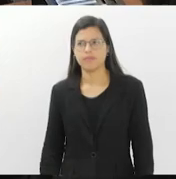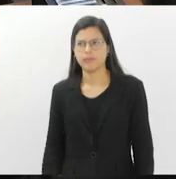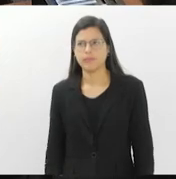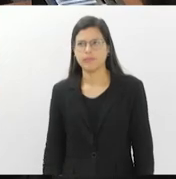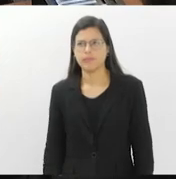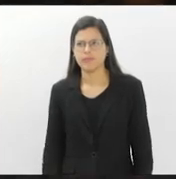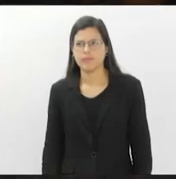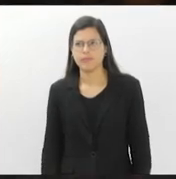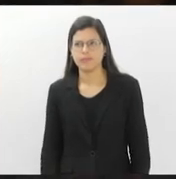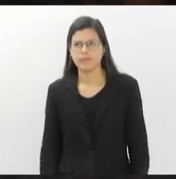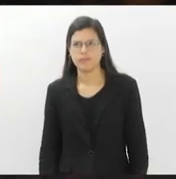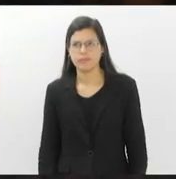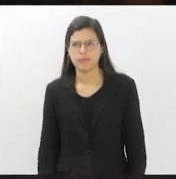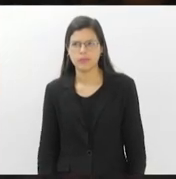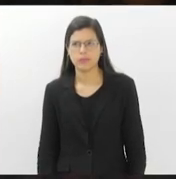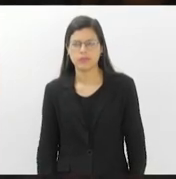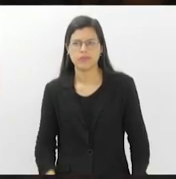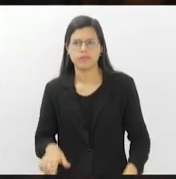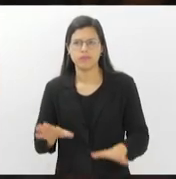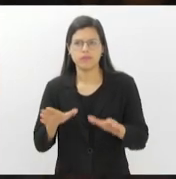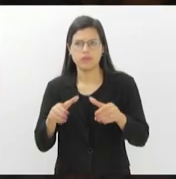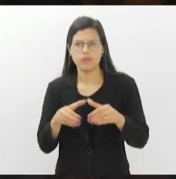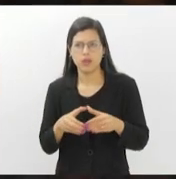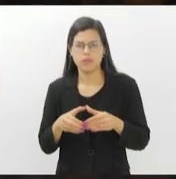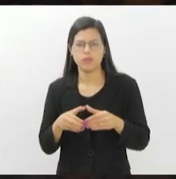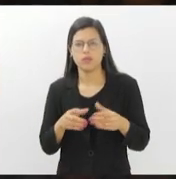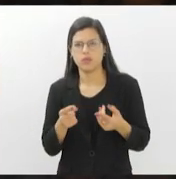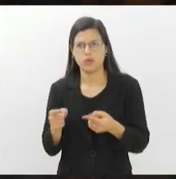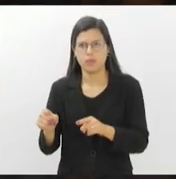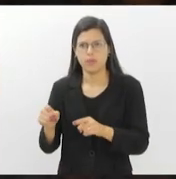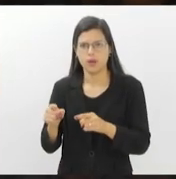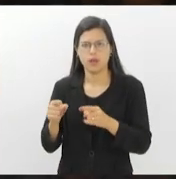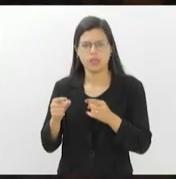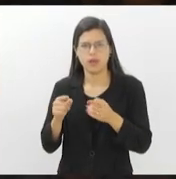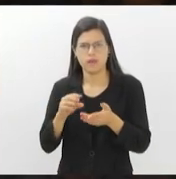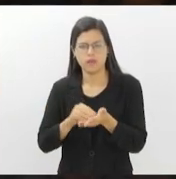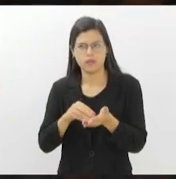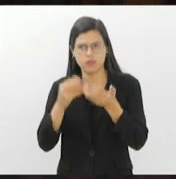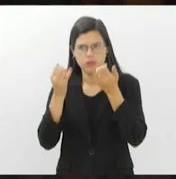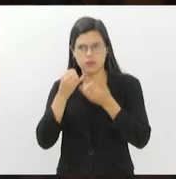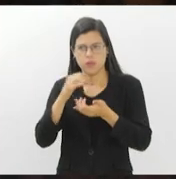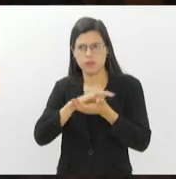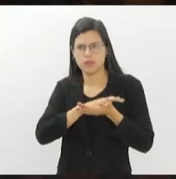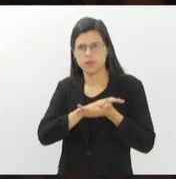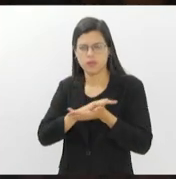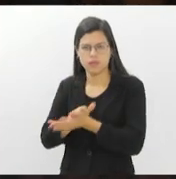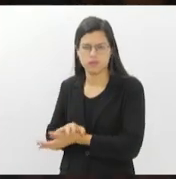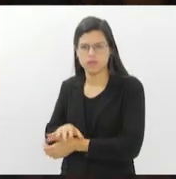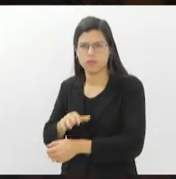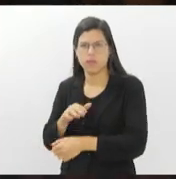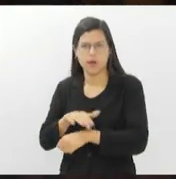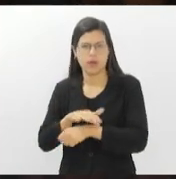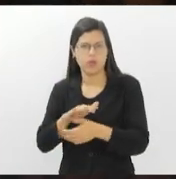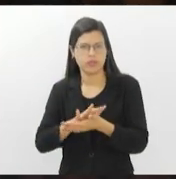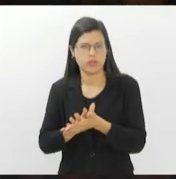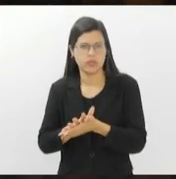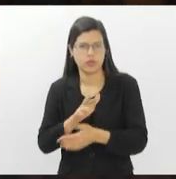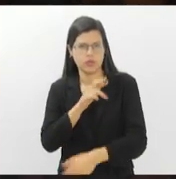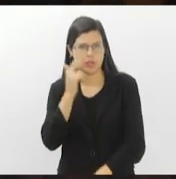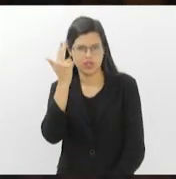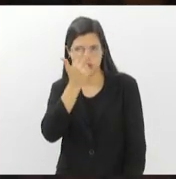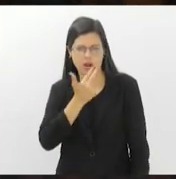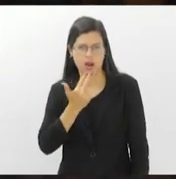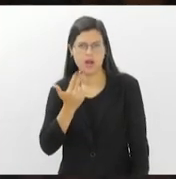Pela Comissão de Combate a Discriminações e Preconceito de Raça, Cor, Etnia, Religião e Procedência Nacional, deputado Carlos